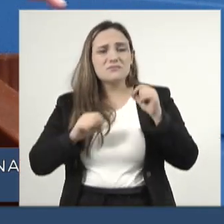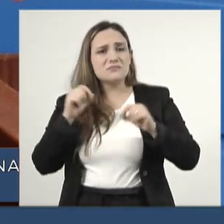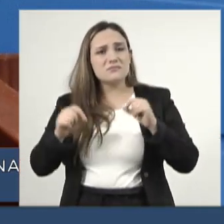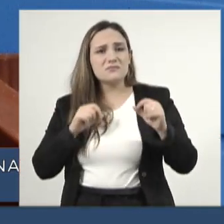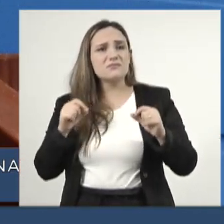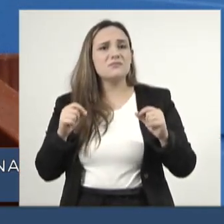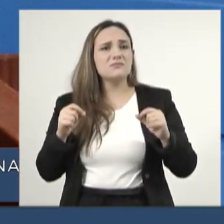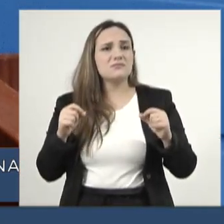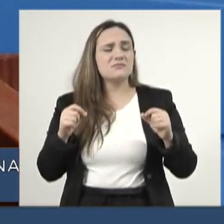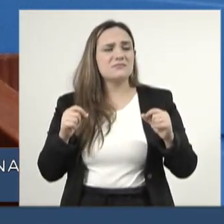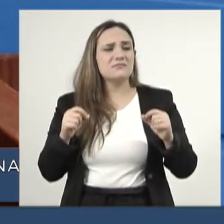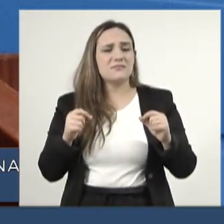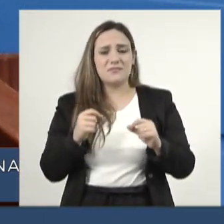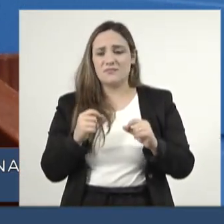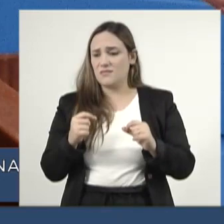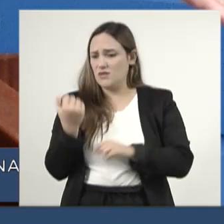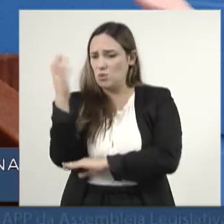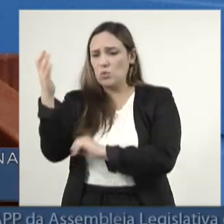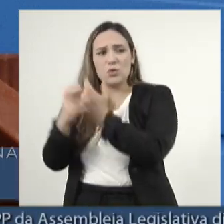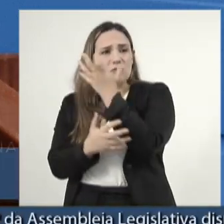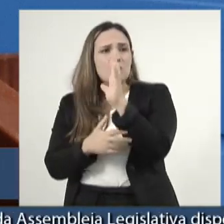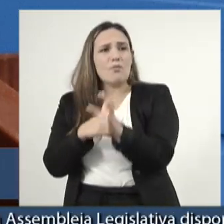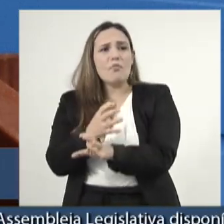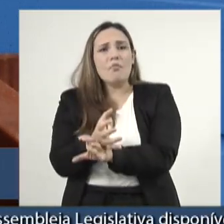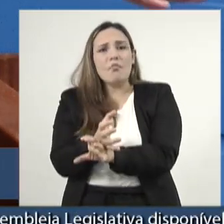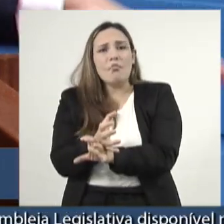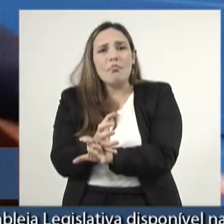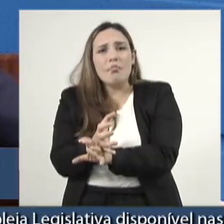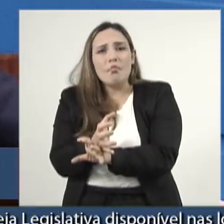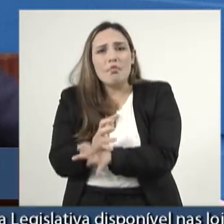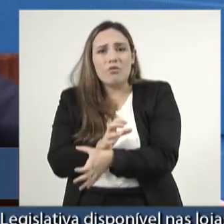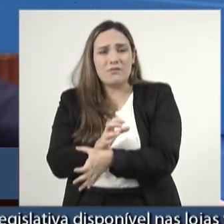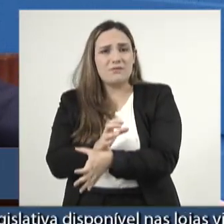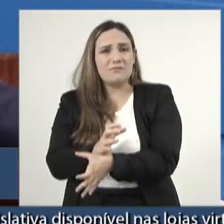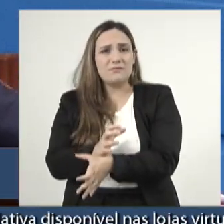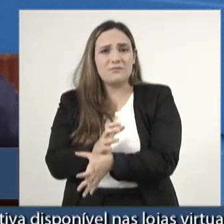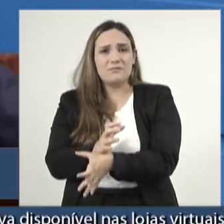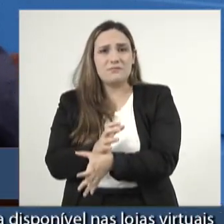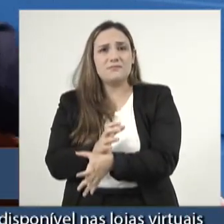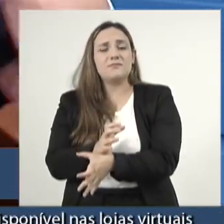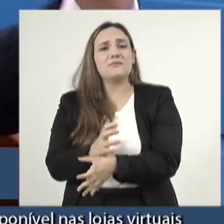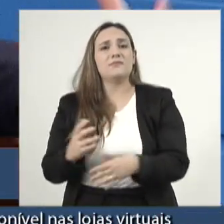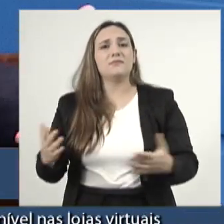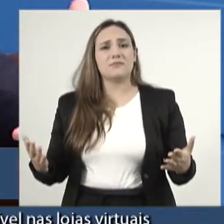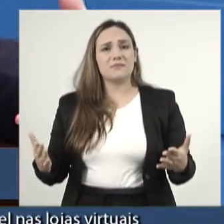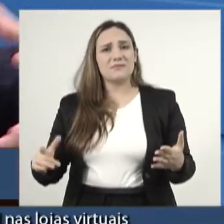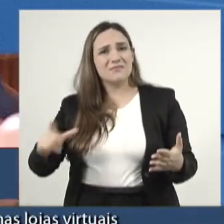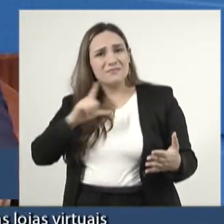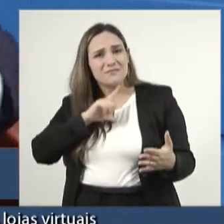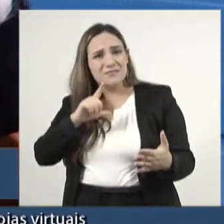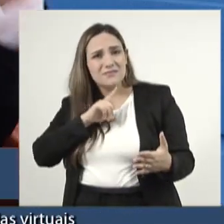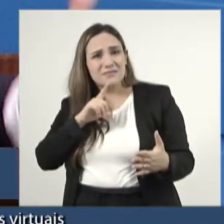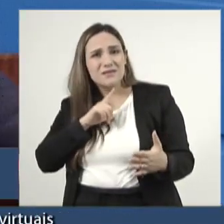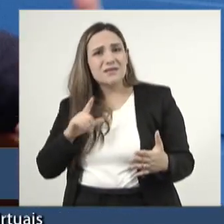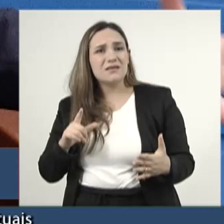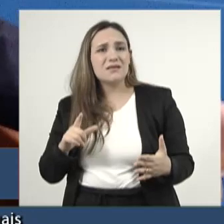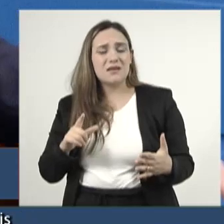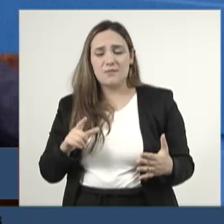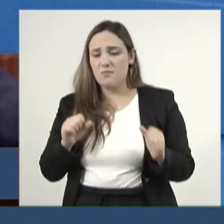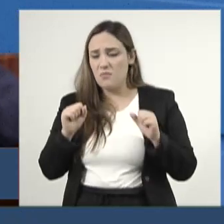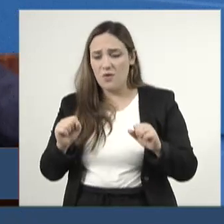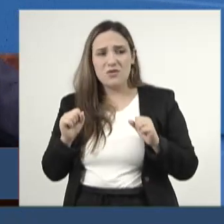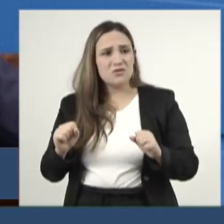ali seca, tem uma quantidade, né, de palha que pode queimar